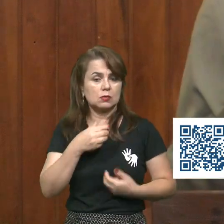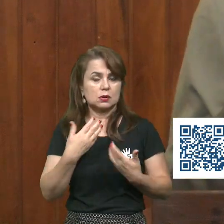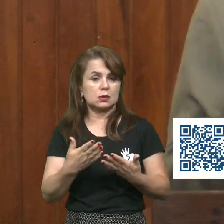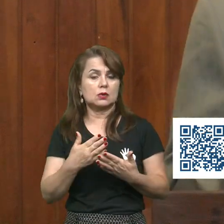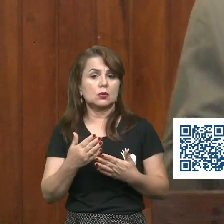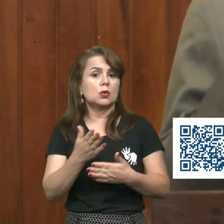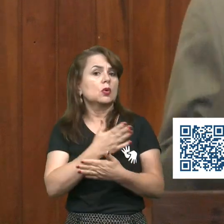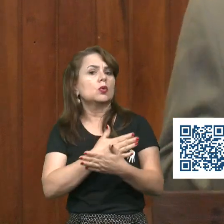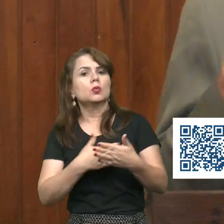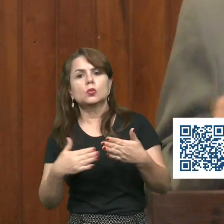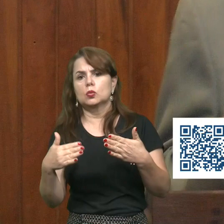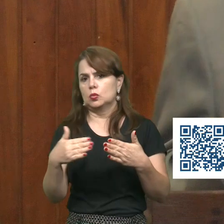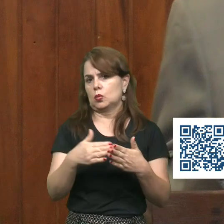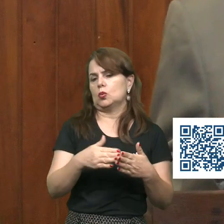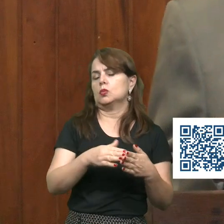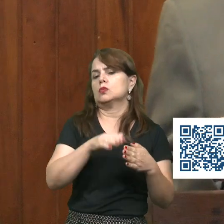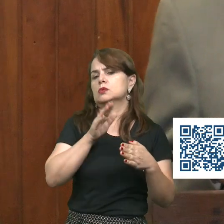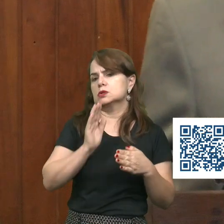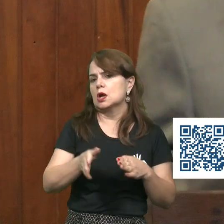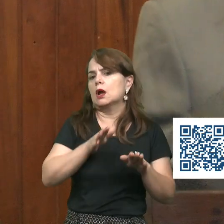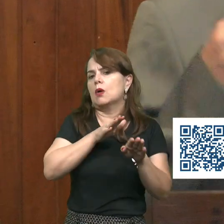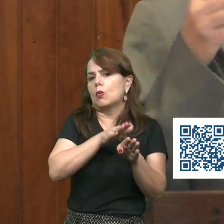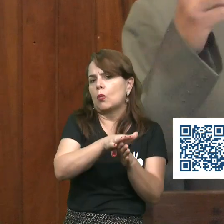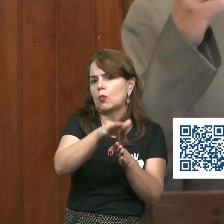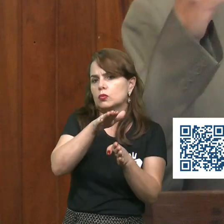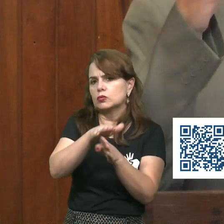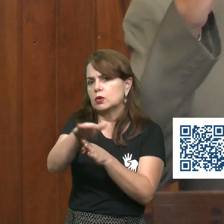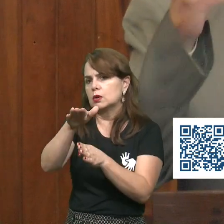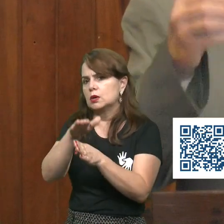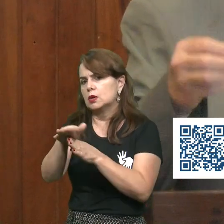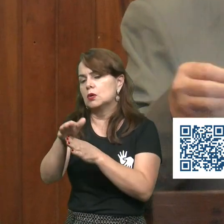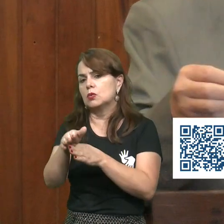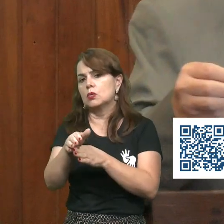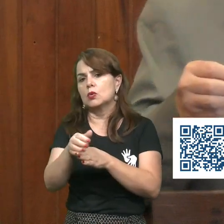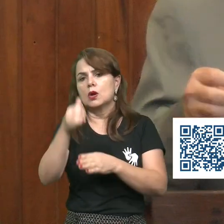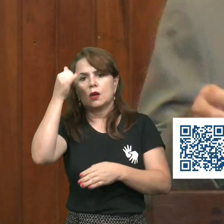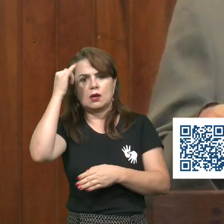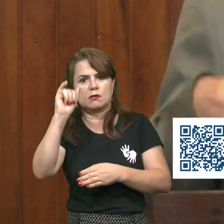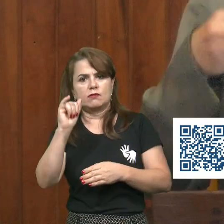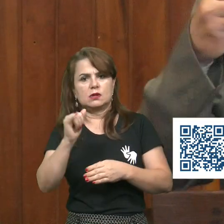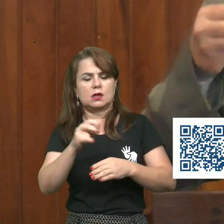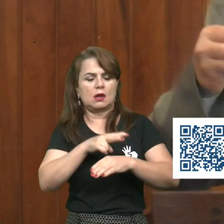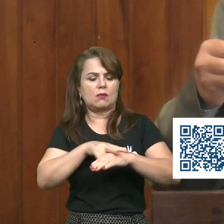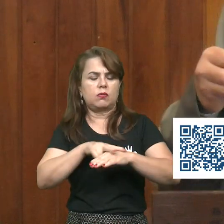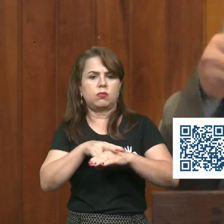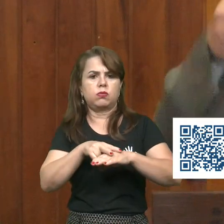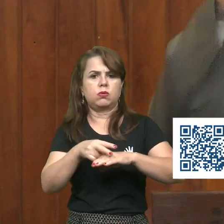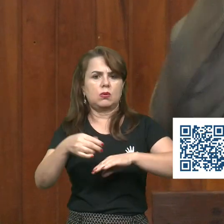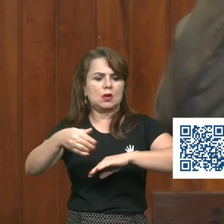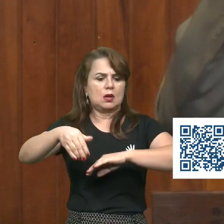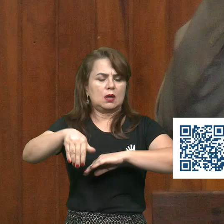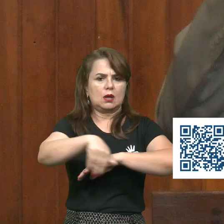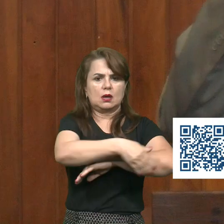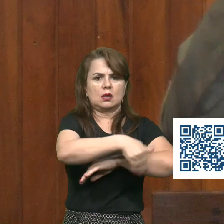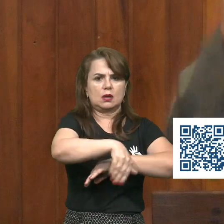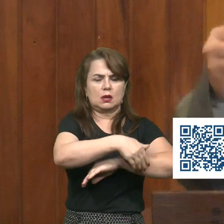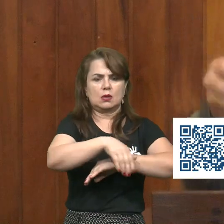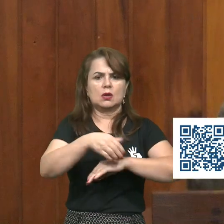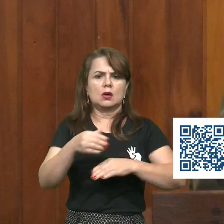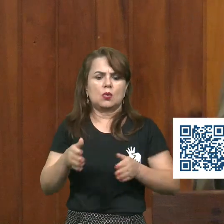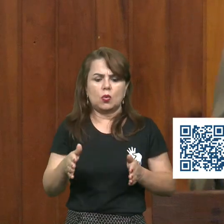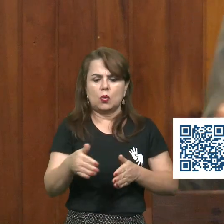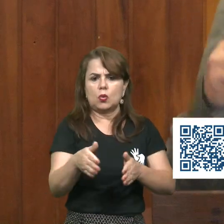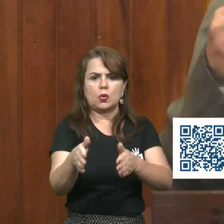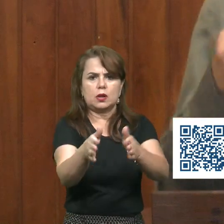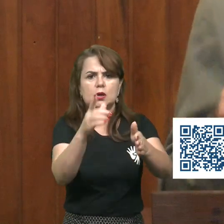estão sendo bem orientados a evitar áreas de matas, rios, córregos